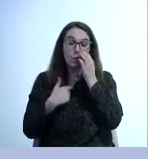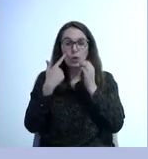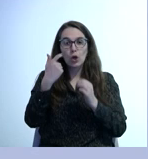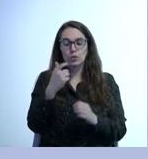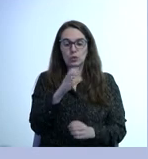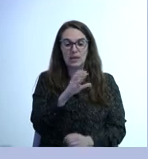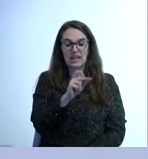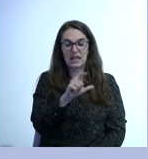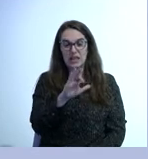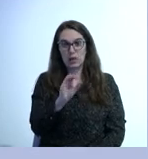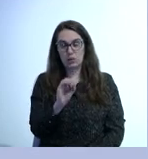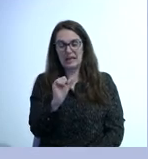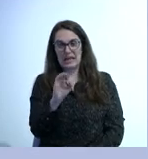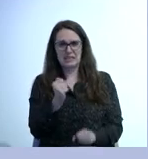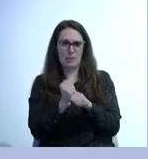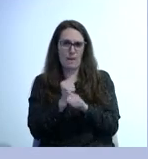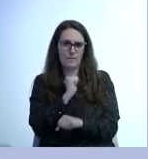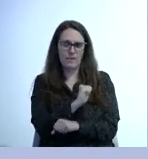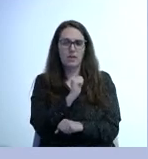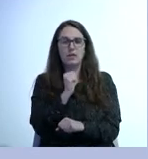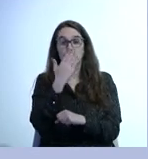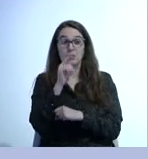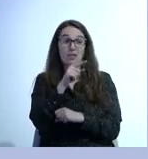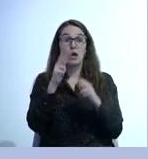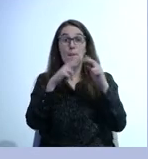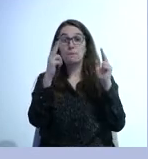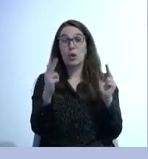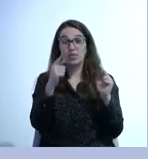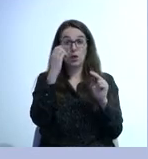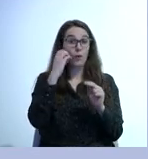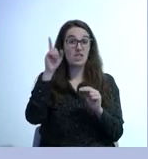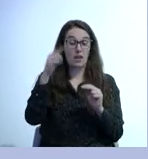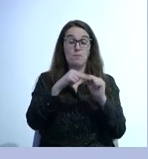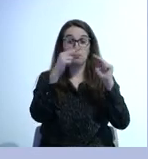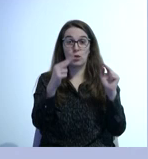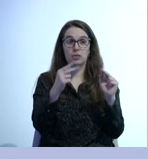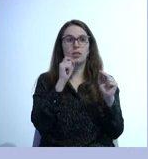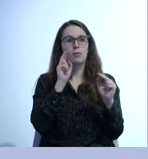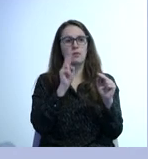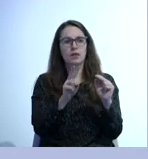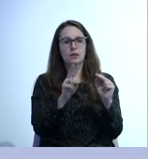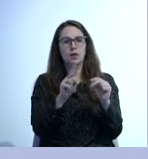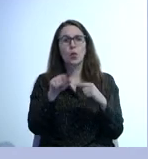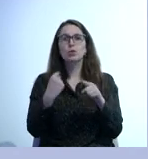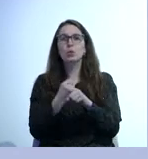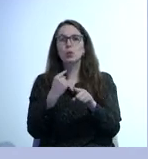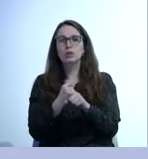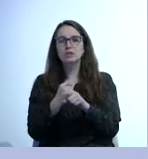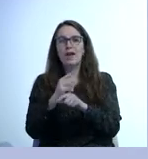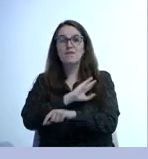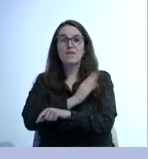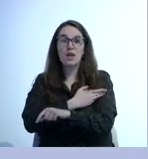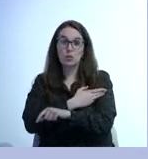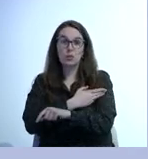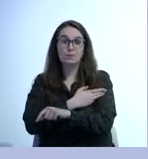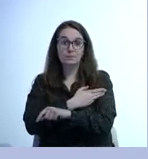Graça, conseguimos ver, a propósito da ponte que estava a referir, da Covilhã, Uma outra hipótese é lançada em Aveiro,